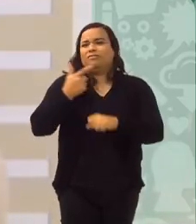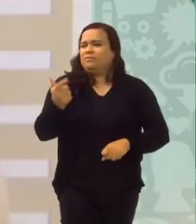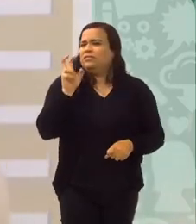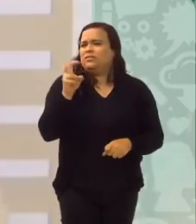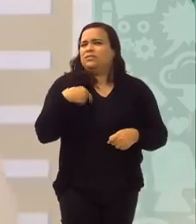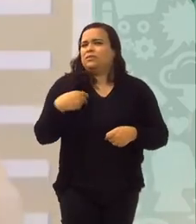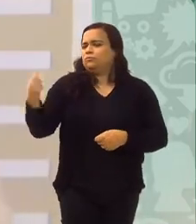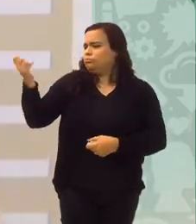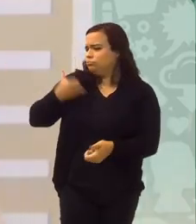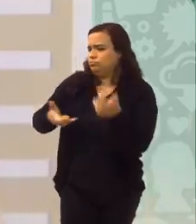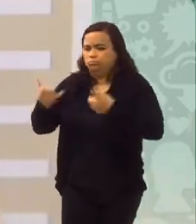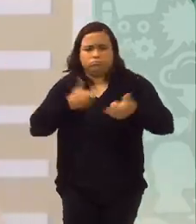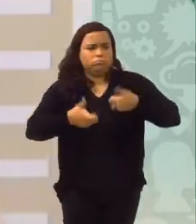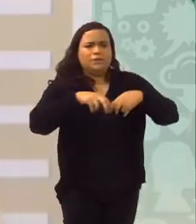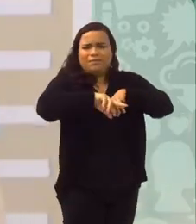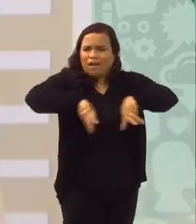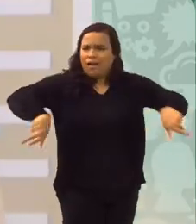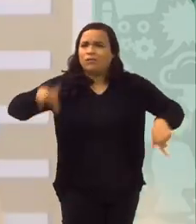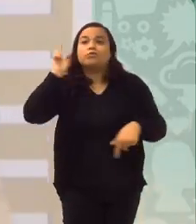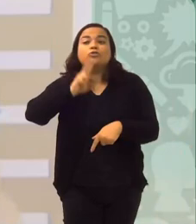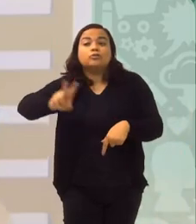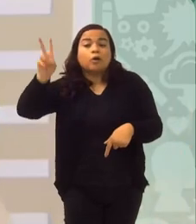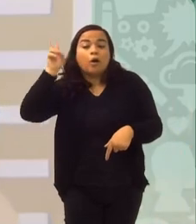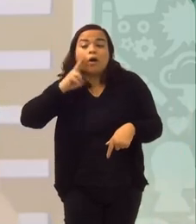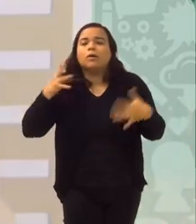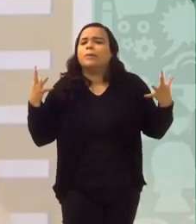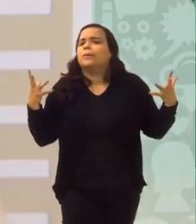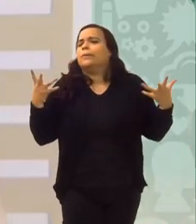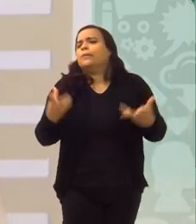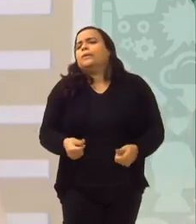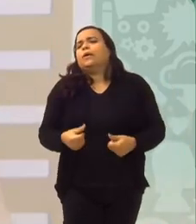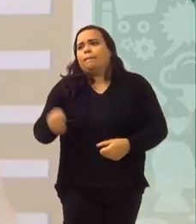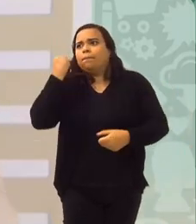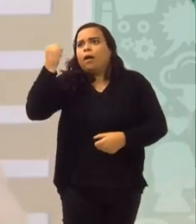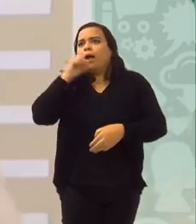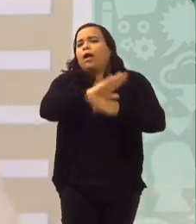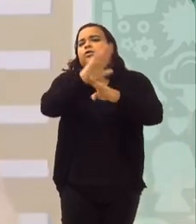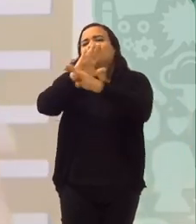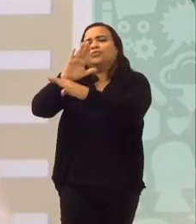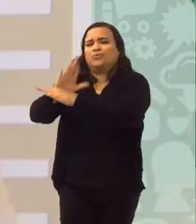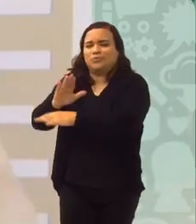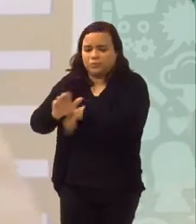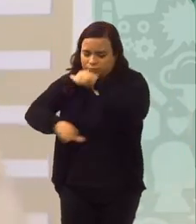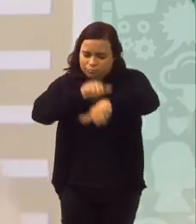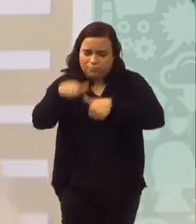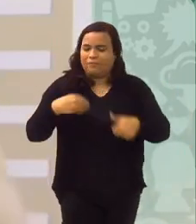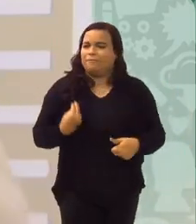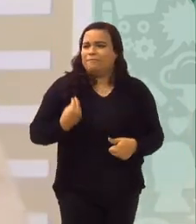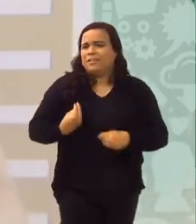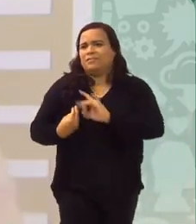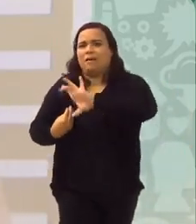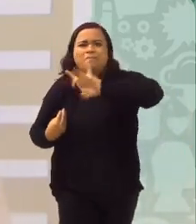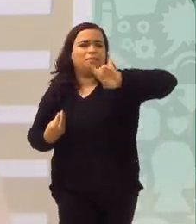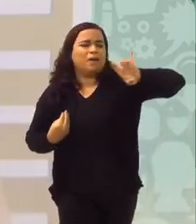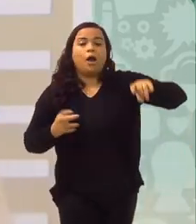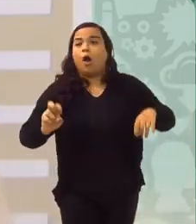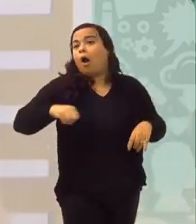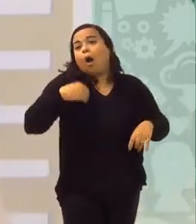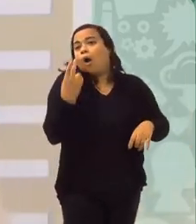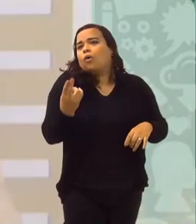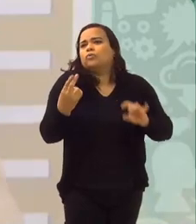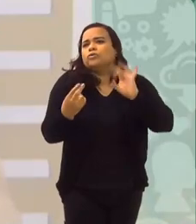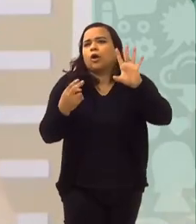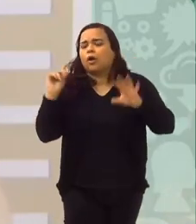há 25 anos eu recebo esses relatos do quanto as histórias foram potentes na transformação,